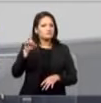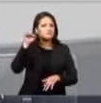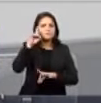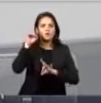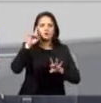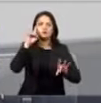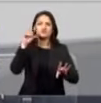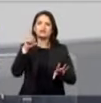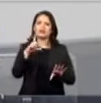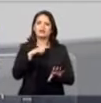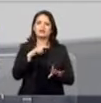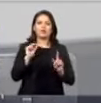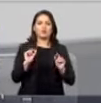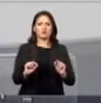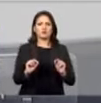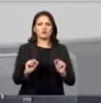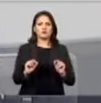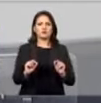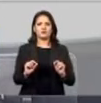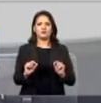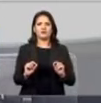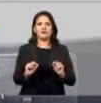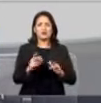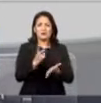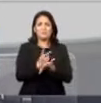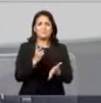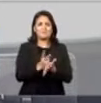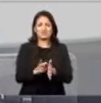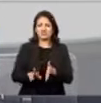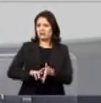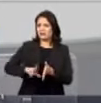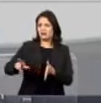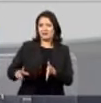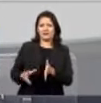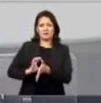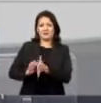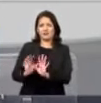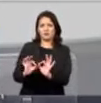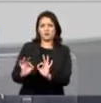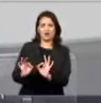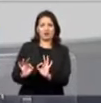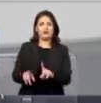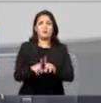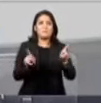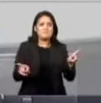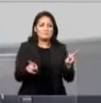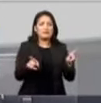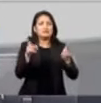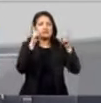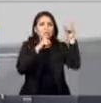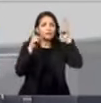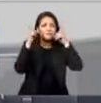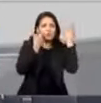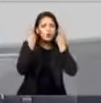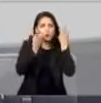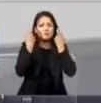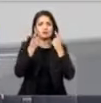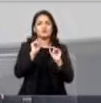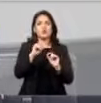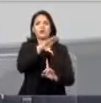isenção de qualquer sigla partidária, a realidade, em versos, em prosas, em danças,